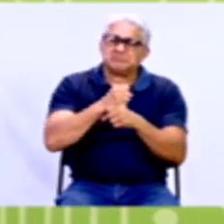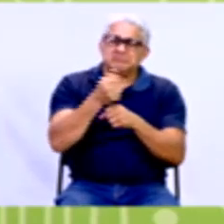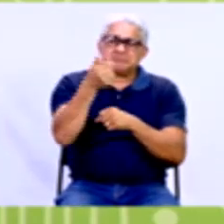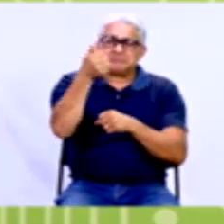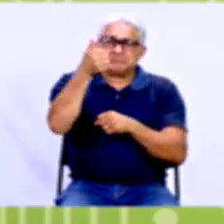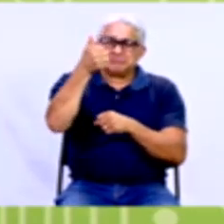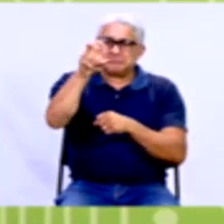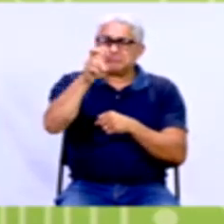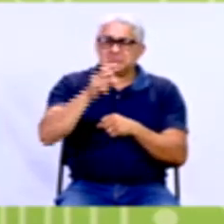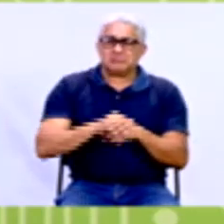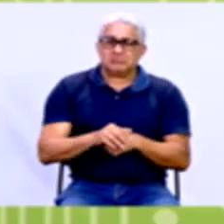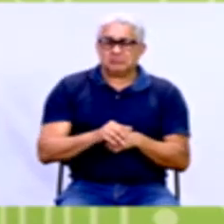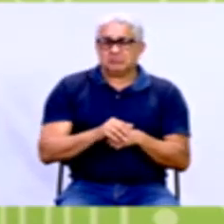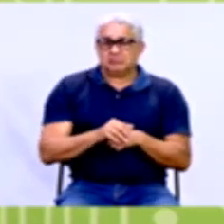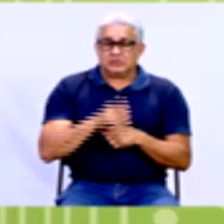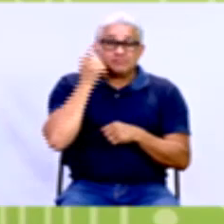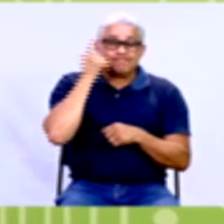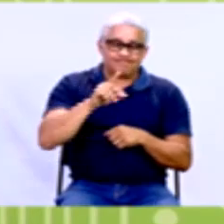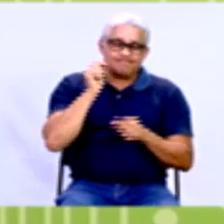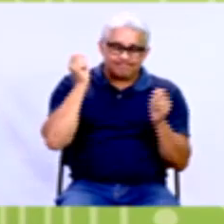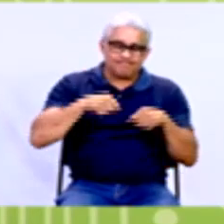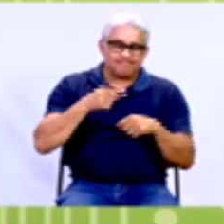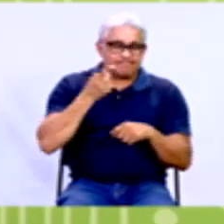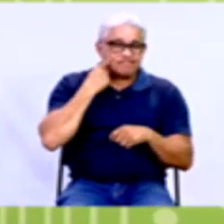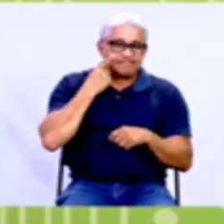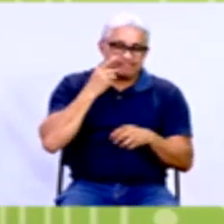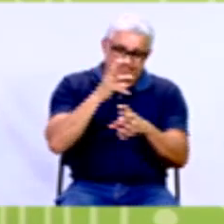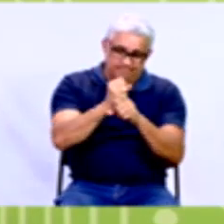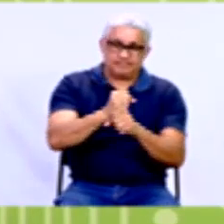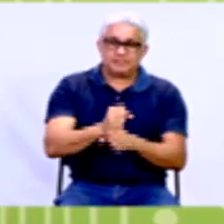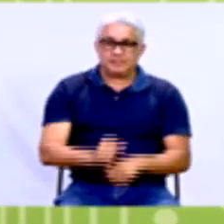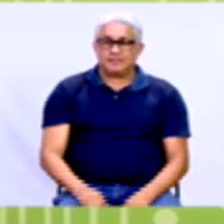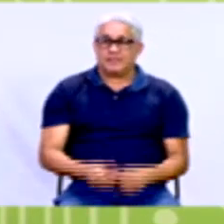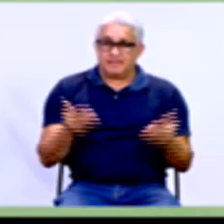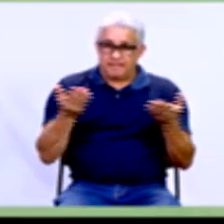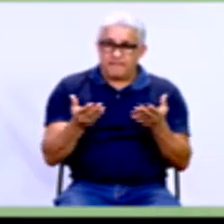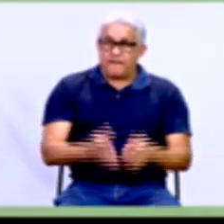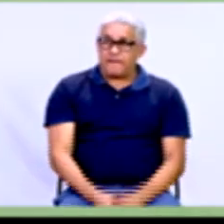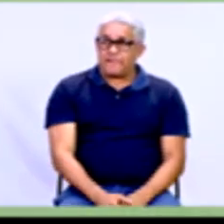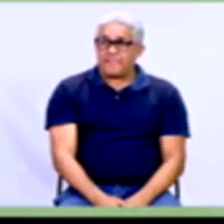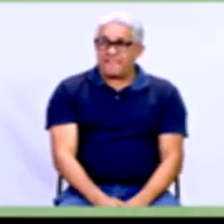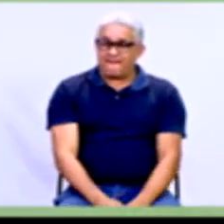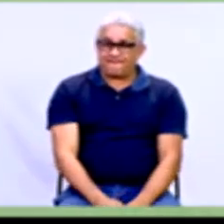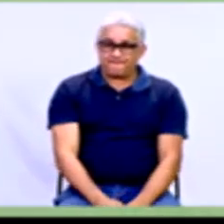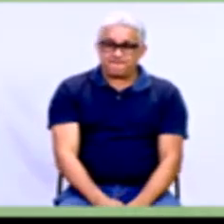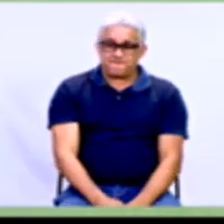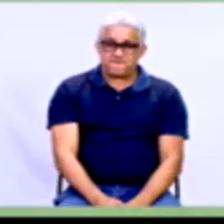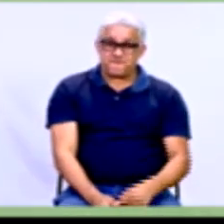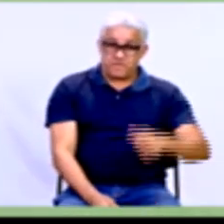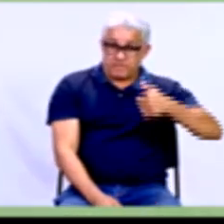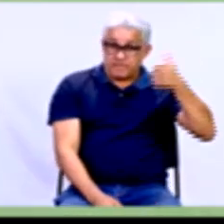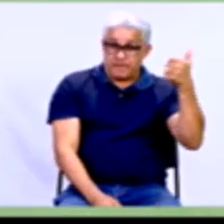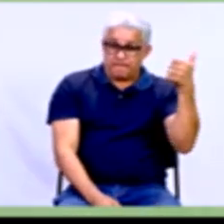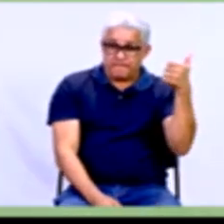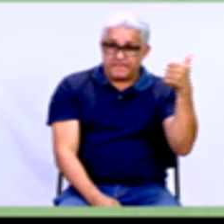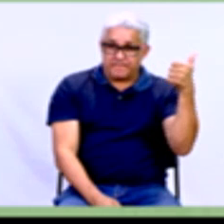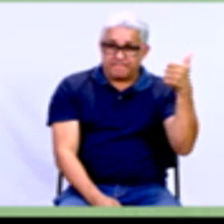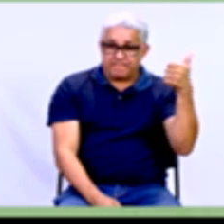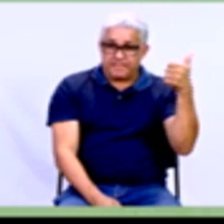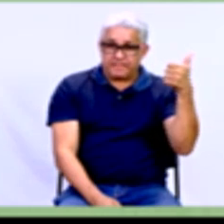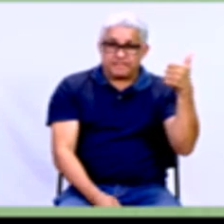Quanto ela ganharia? Então, a gente consegue prever. Então, a gente vai fazer esse cálculo aqui agora. Primeiro cálculo